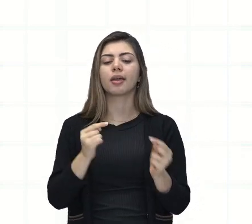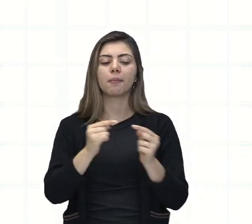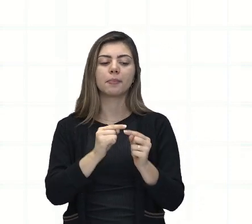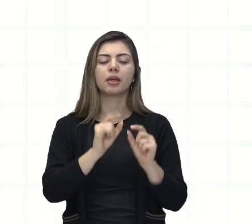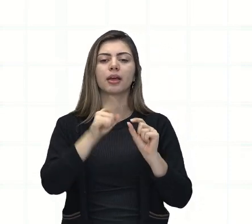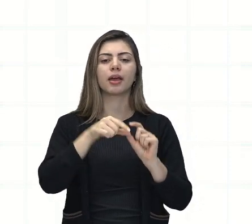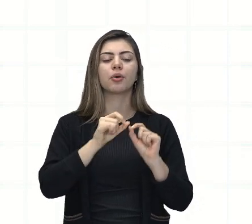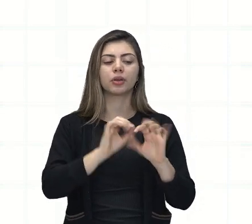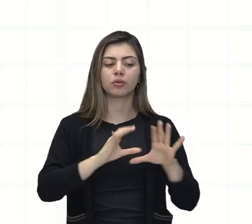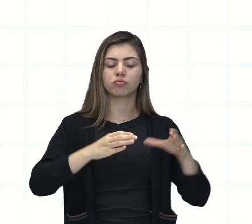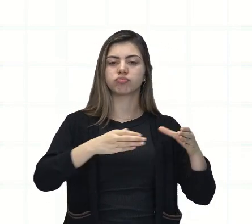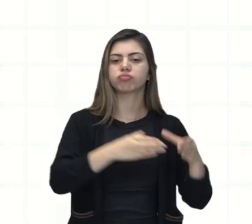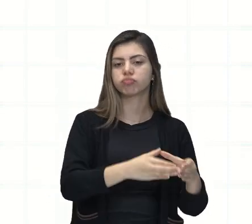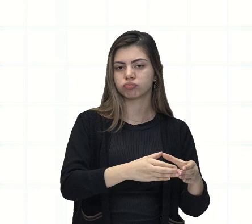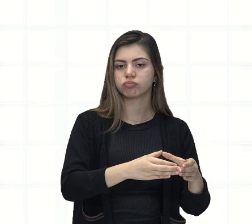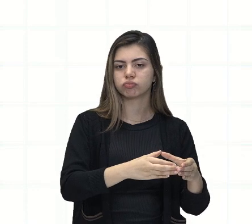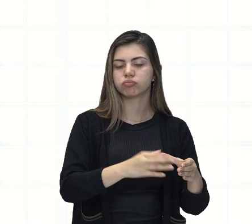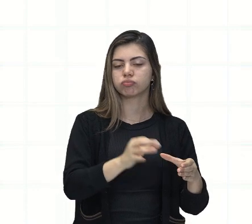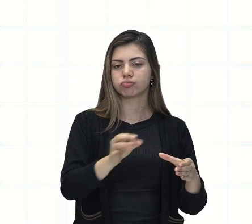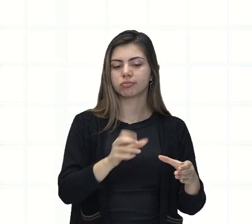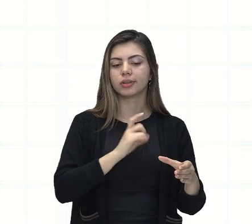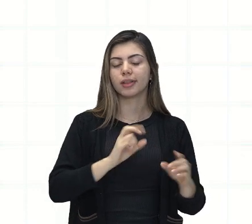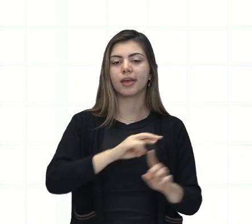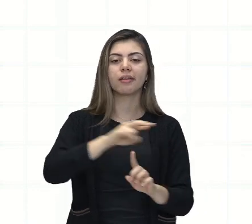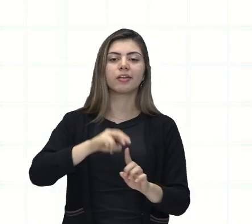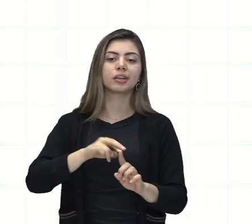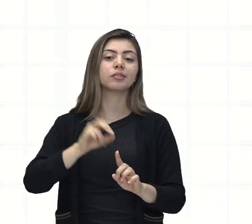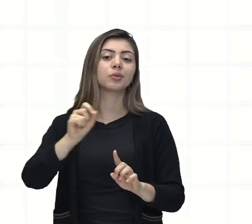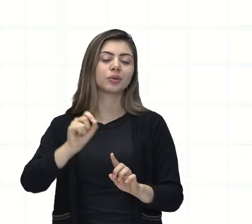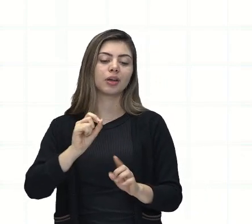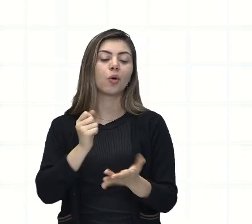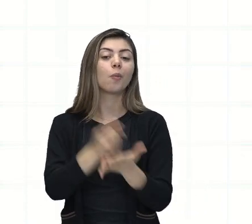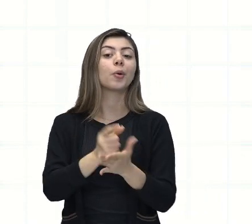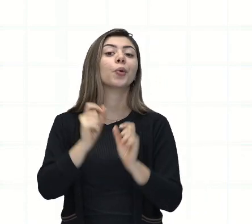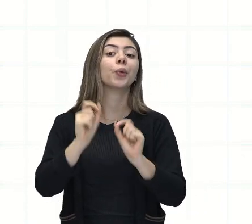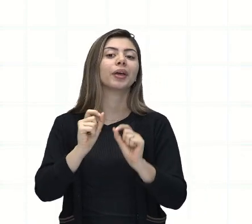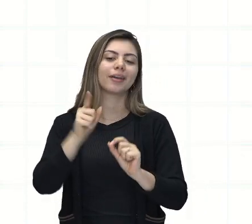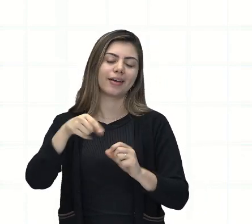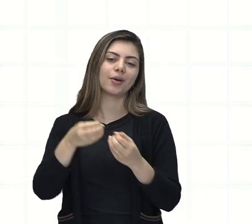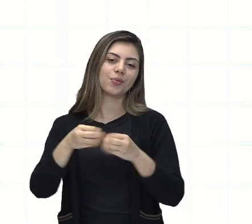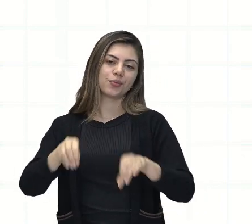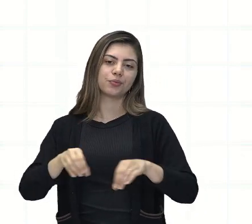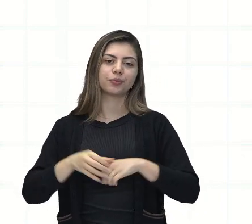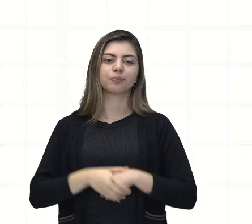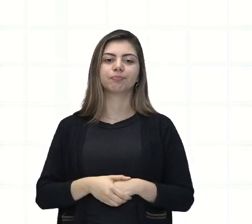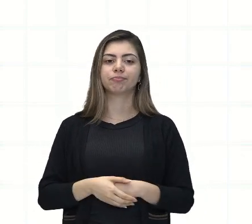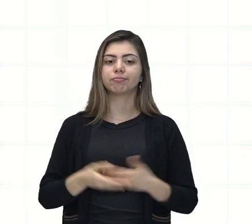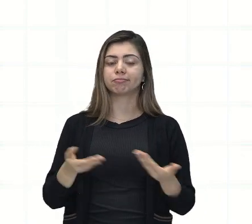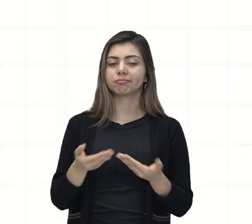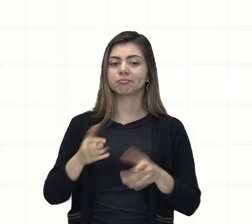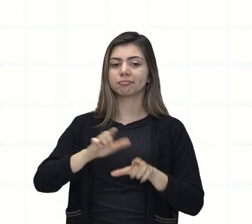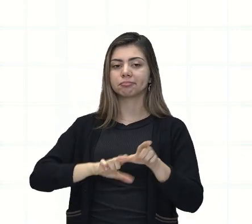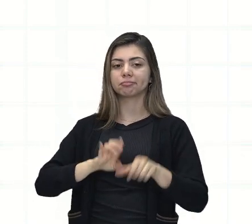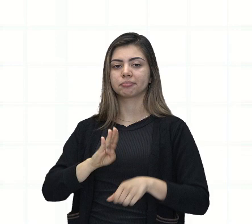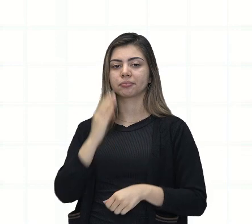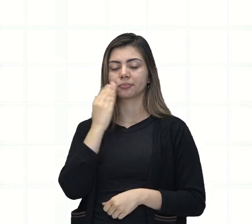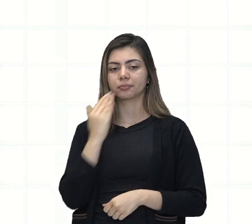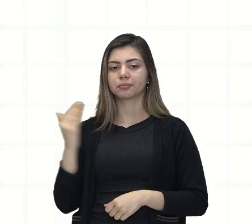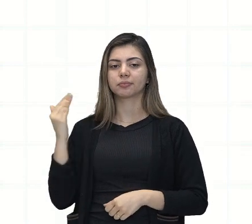de coletivo, se referindo ao que ela comprou, que foi os ovos. Na letra